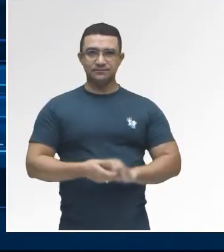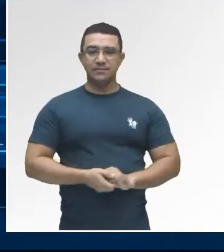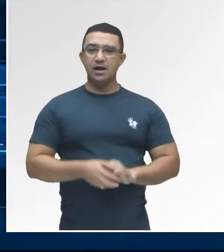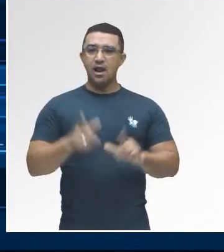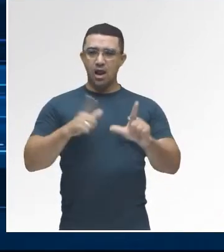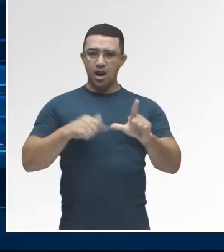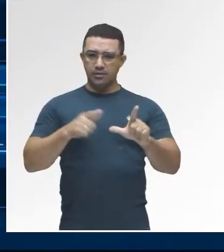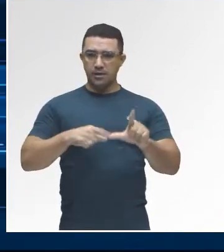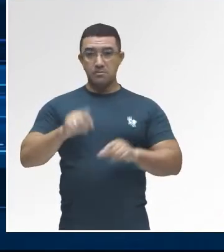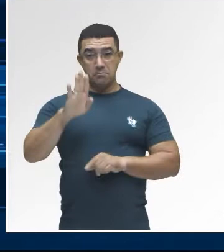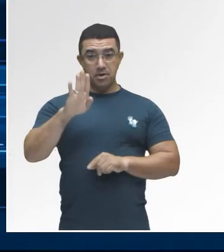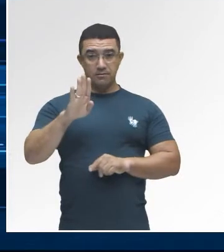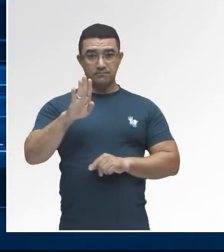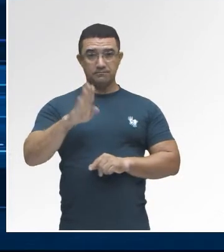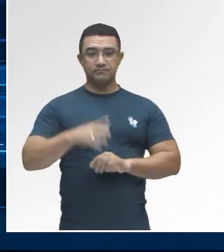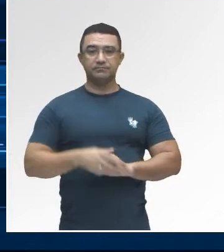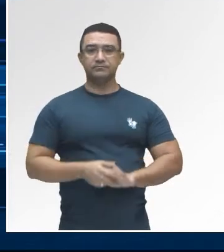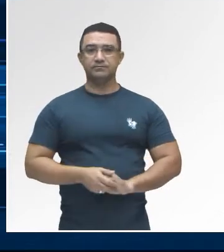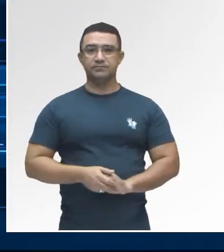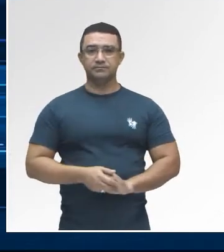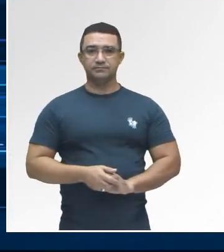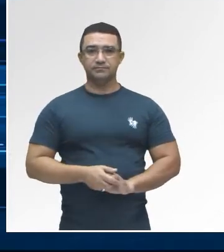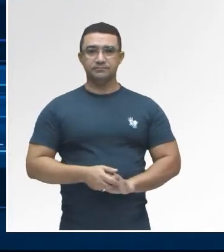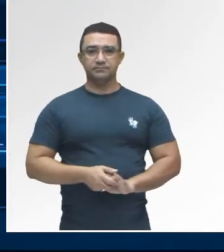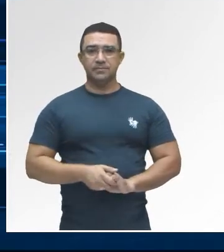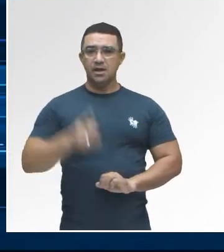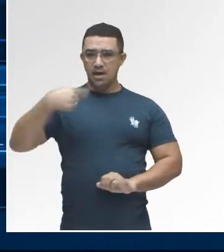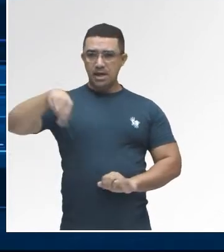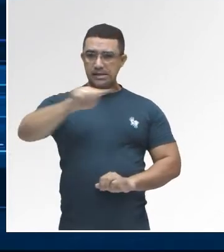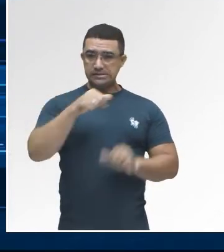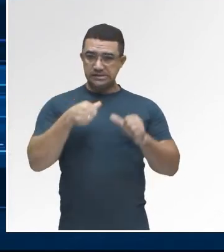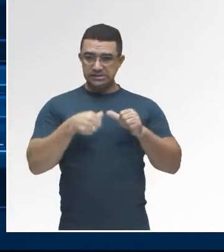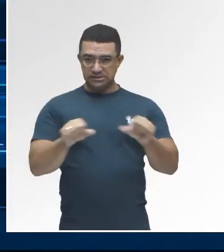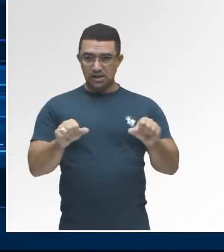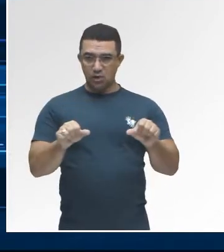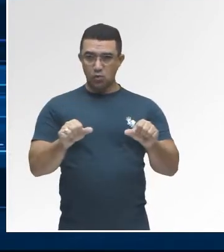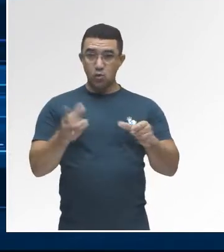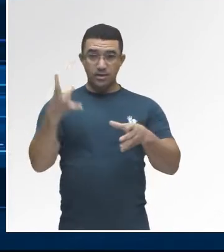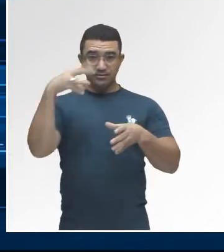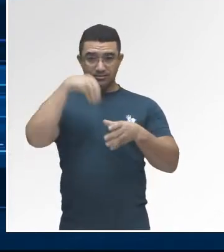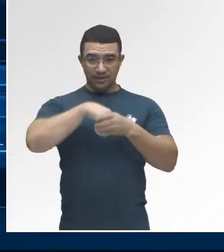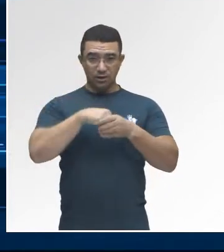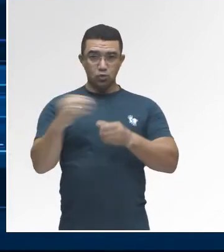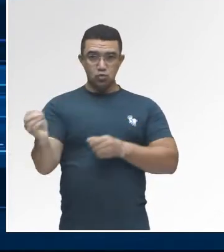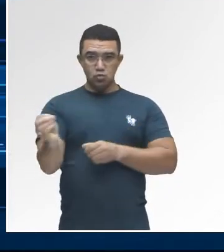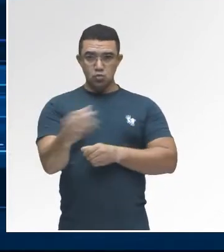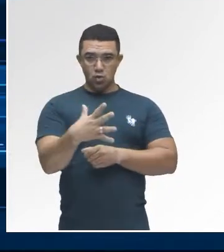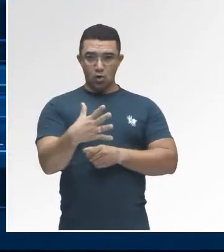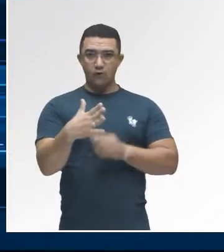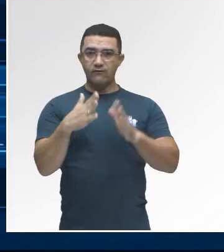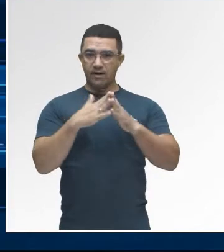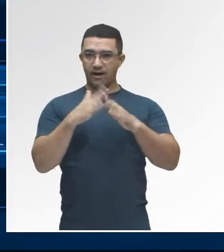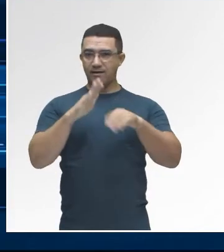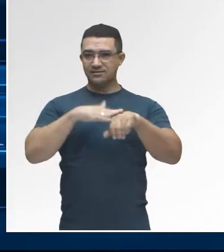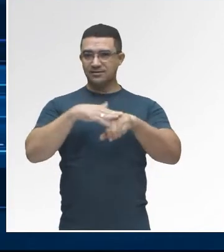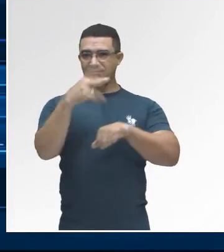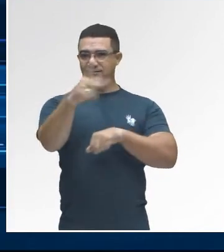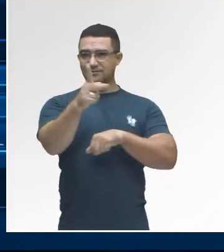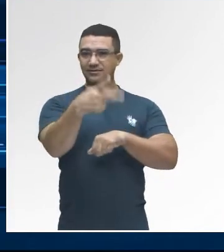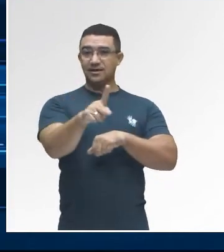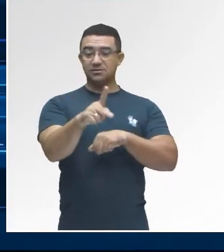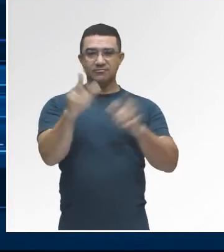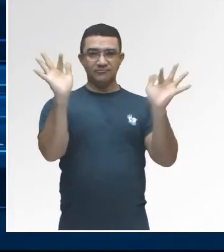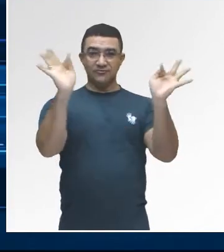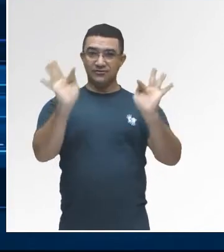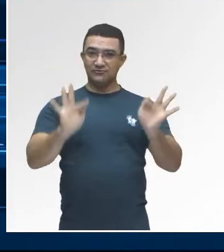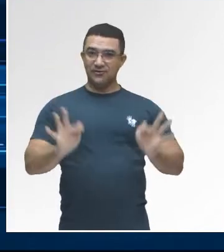they are at their new house, né? Eles estão dentro da nova casa deles ali, né? Eles estão felizes,